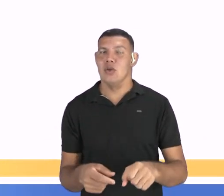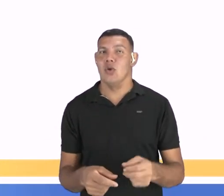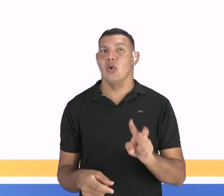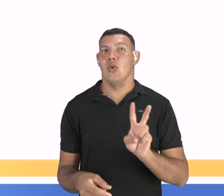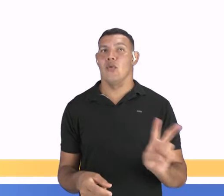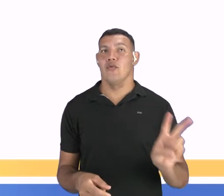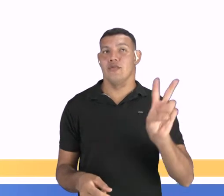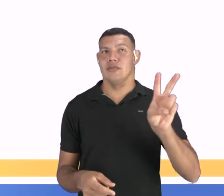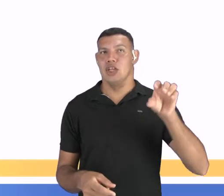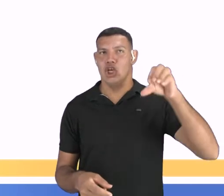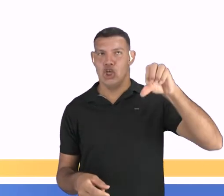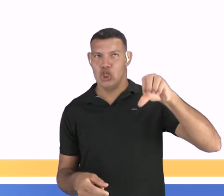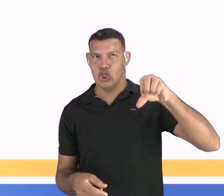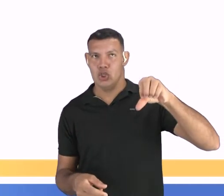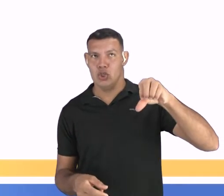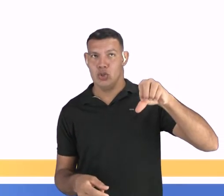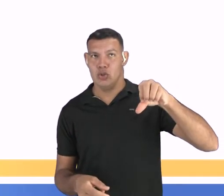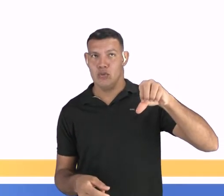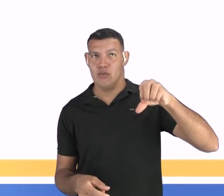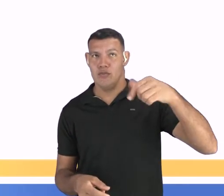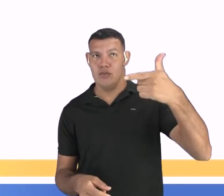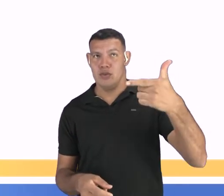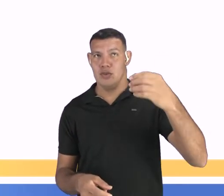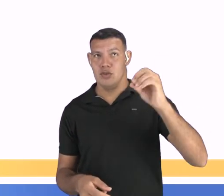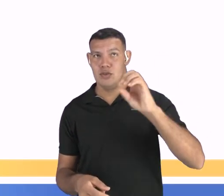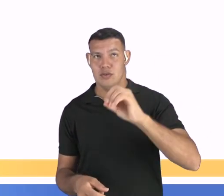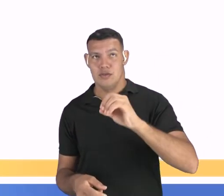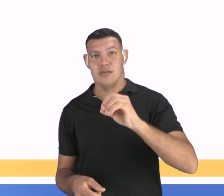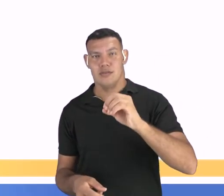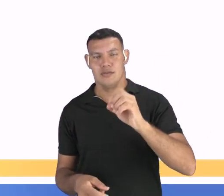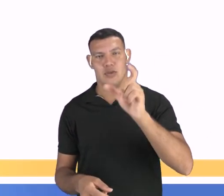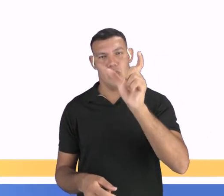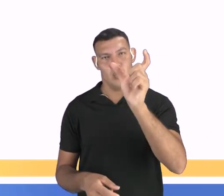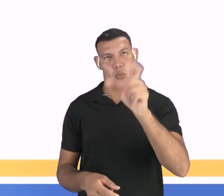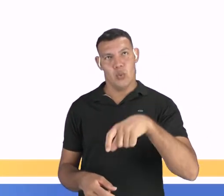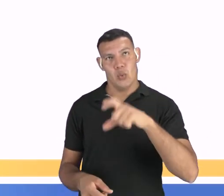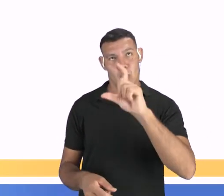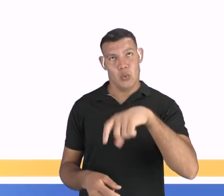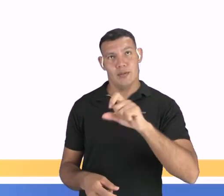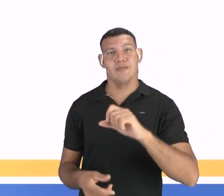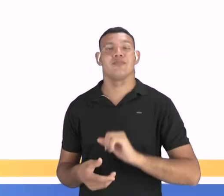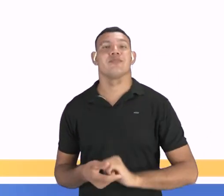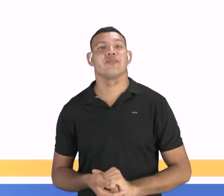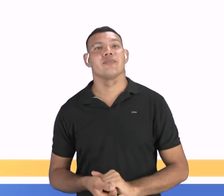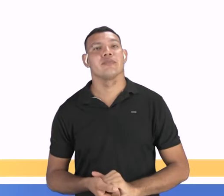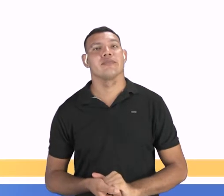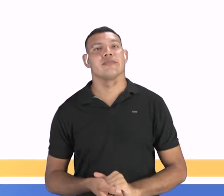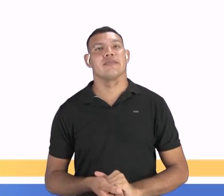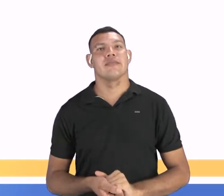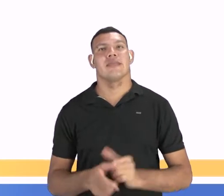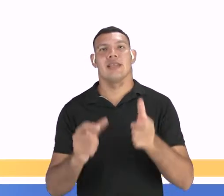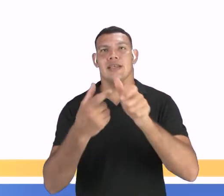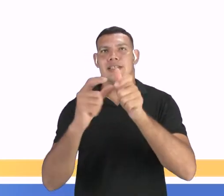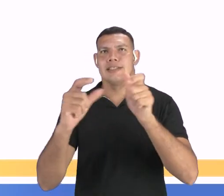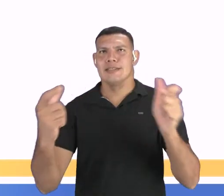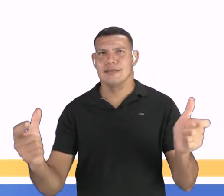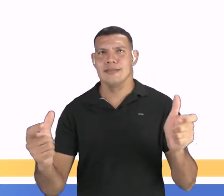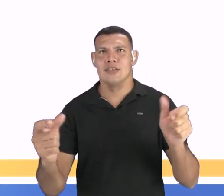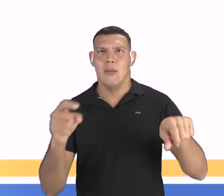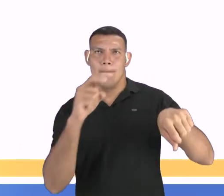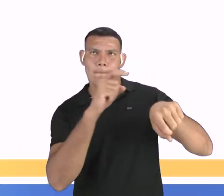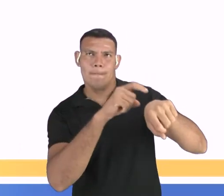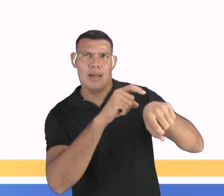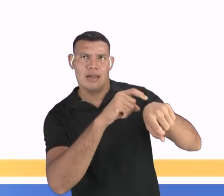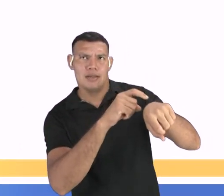grandezas envolvidas. Nós temos as grandezas período de tempo e quantidade de tickets, né? Então, eu quero saber se essas